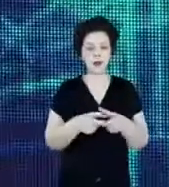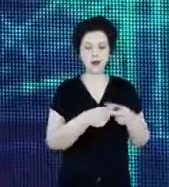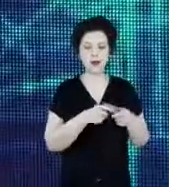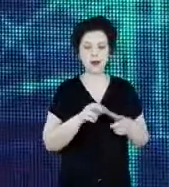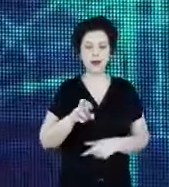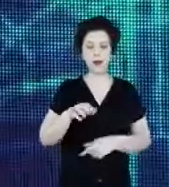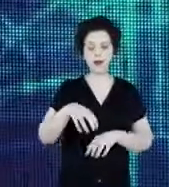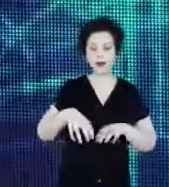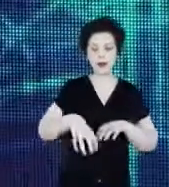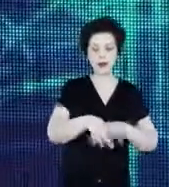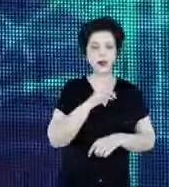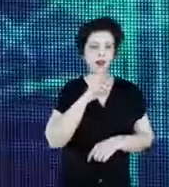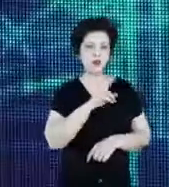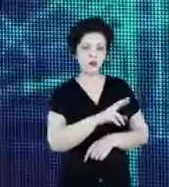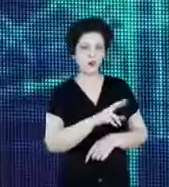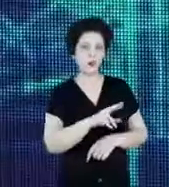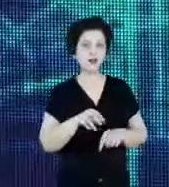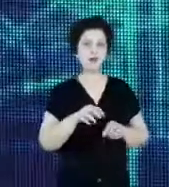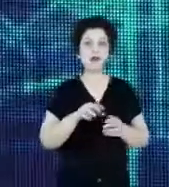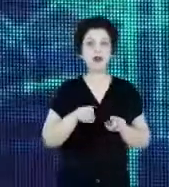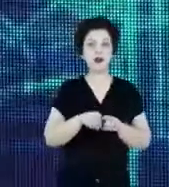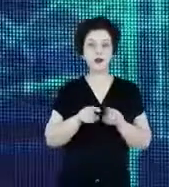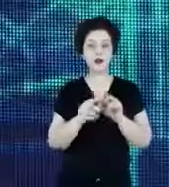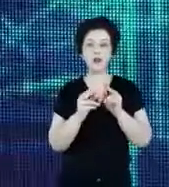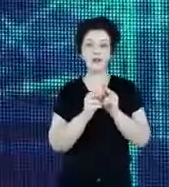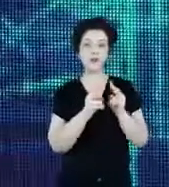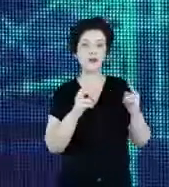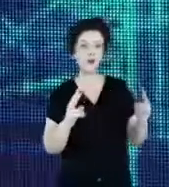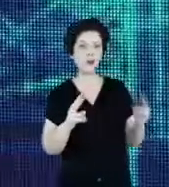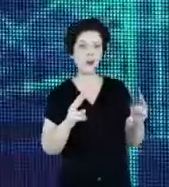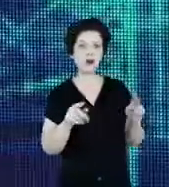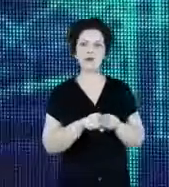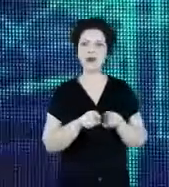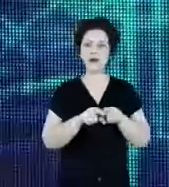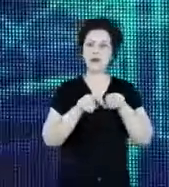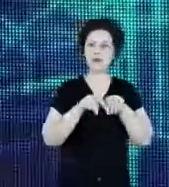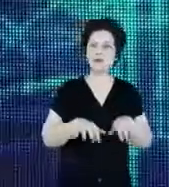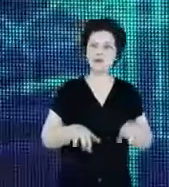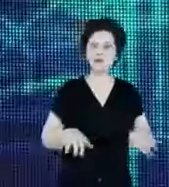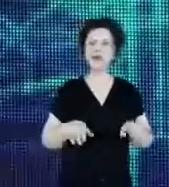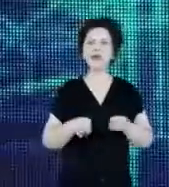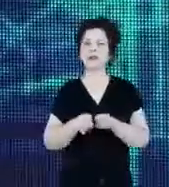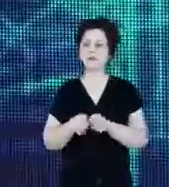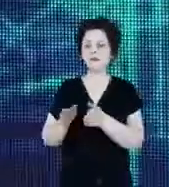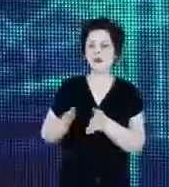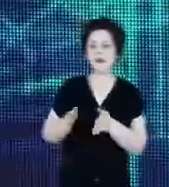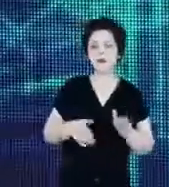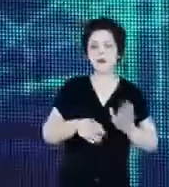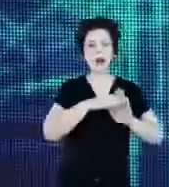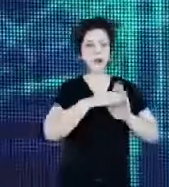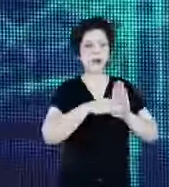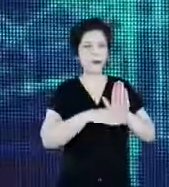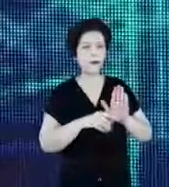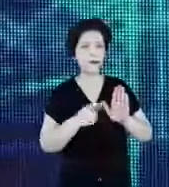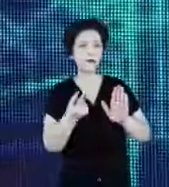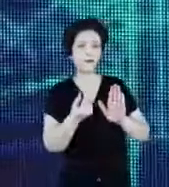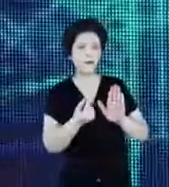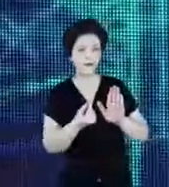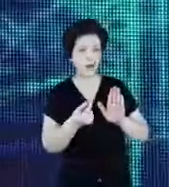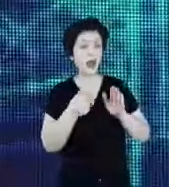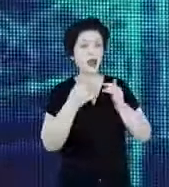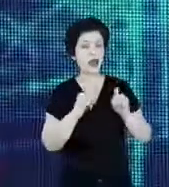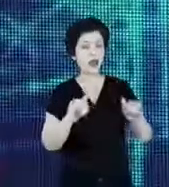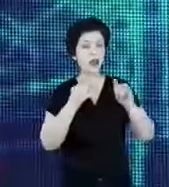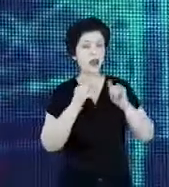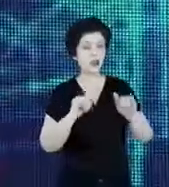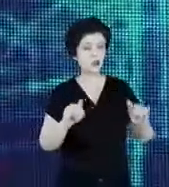da demanda, usinas virtuais e todo o pacote de modernização na tarifa de energia. Então, vamos fazer